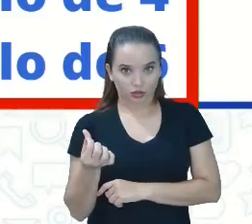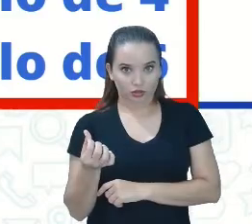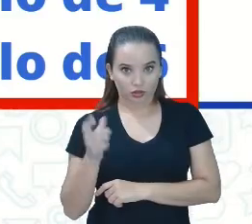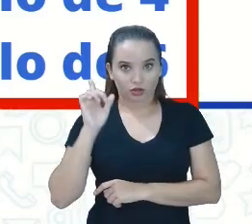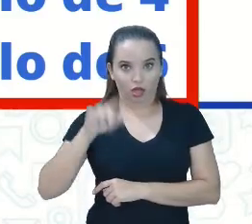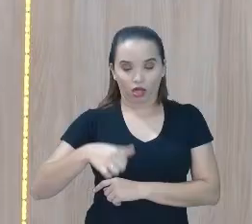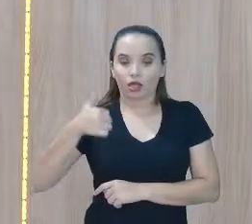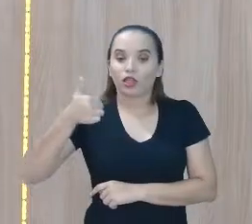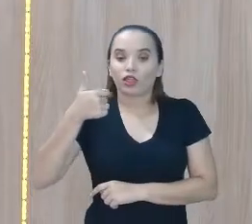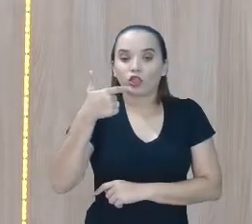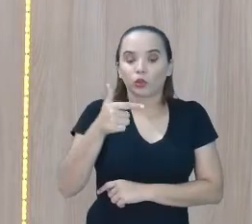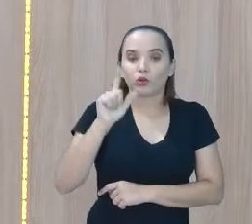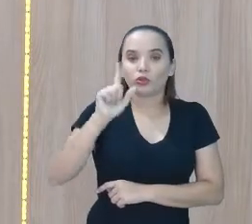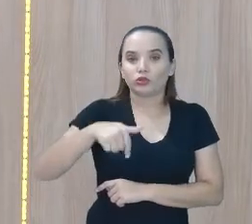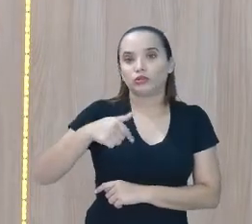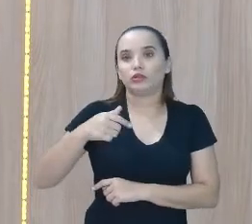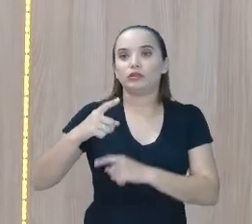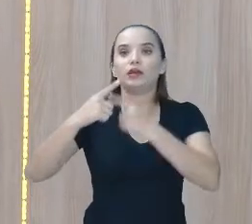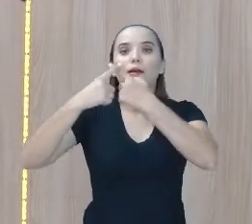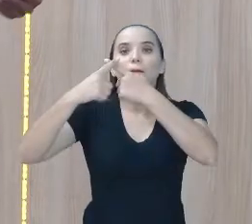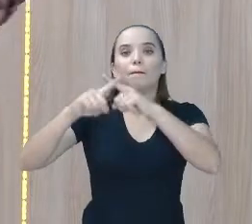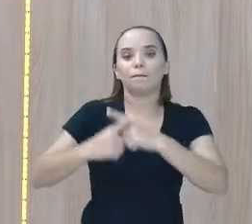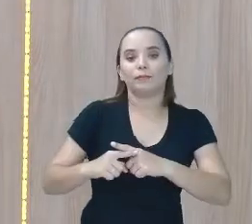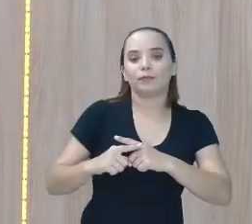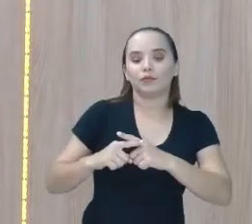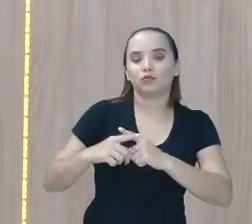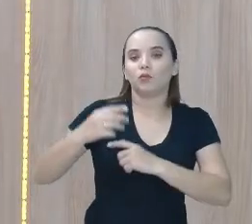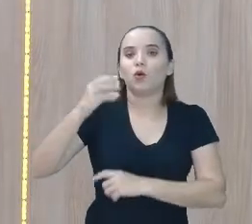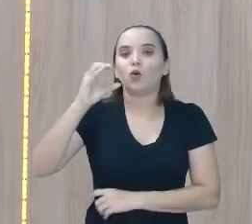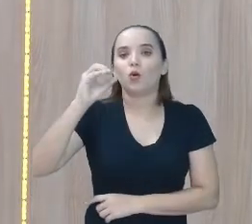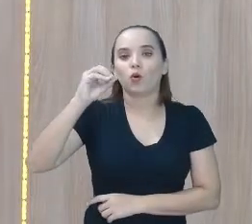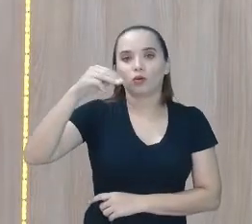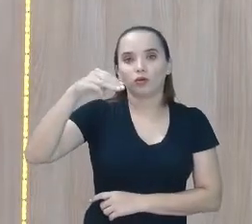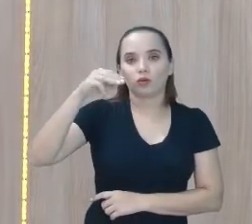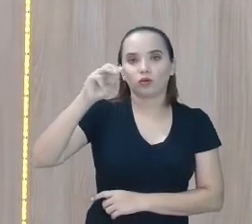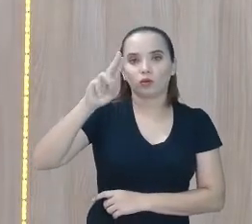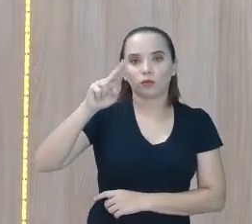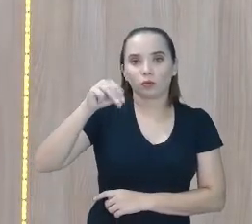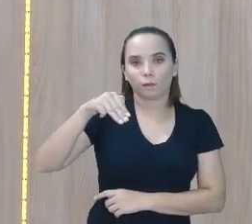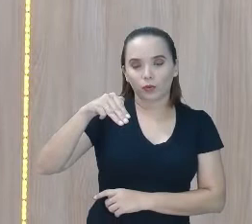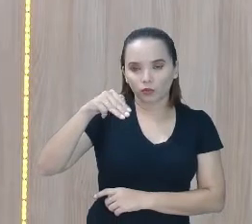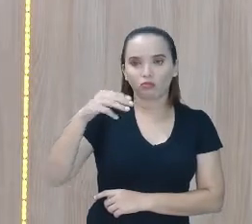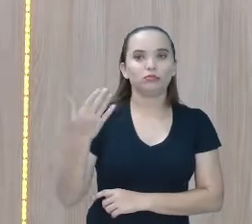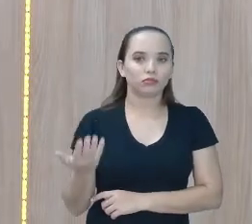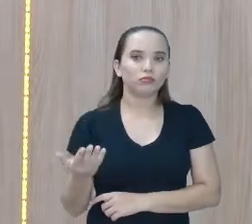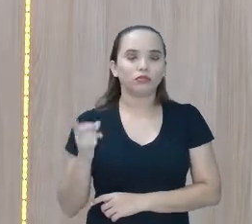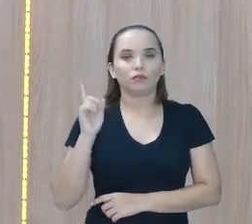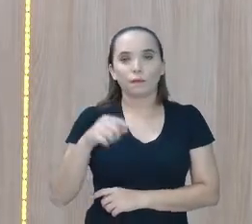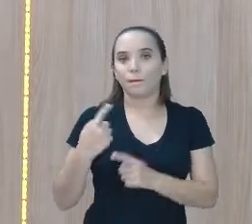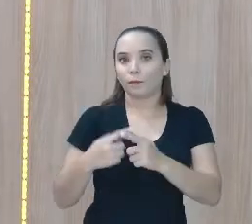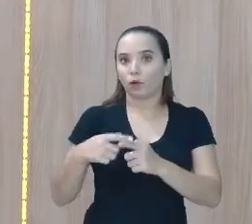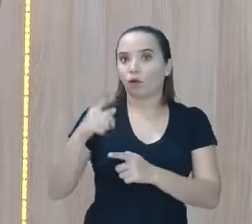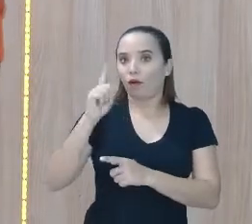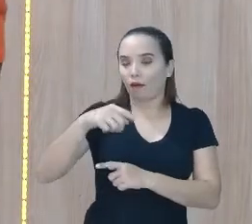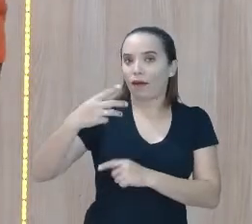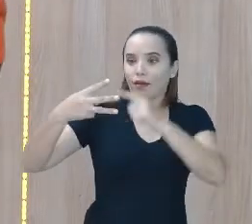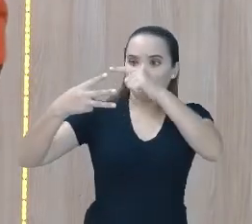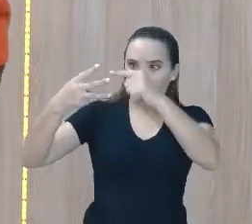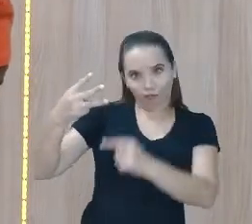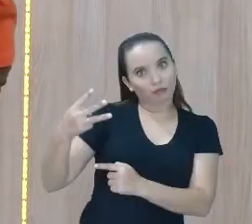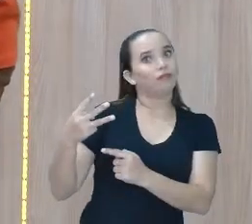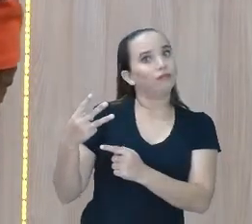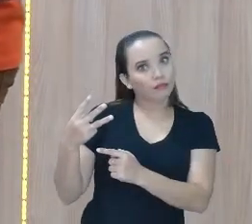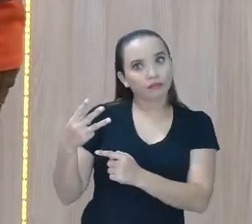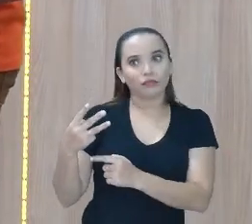que 12 é um múltiplo comum, tá? Ou seja, está nesses três números também ao mesmo tempo, certo? Ele é múltiplo